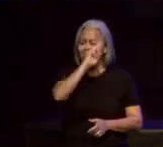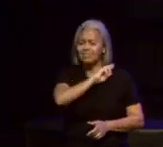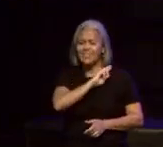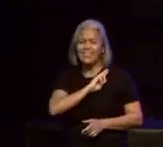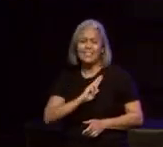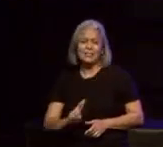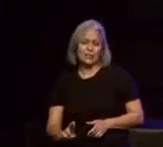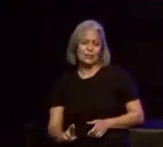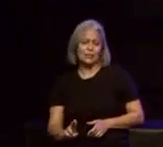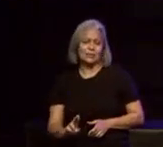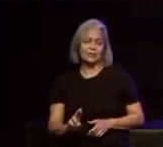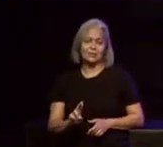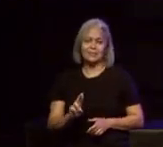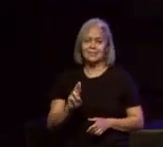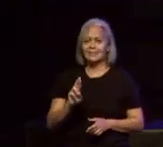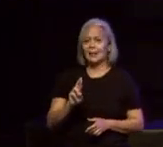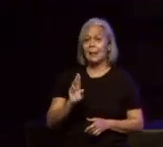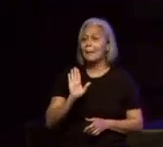atenção,